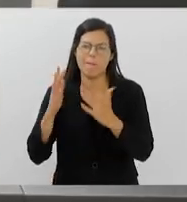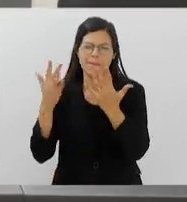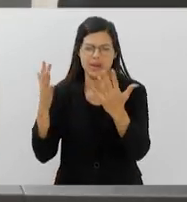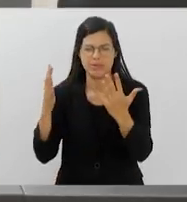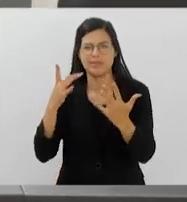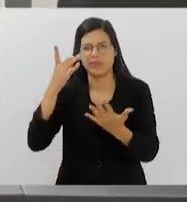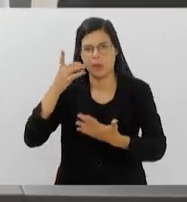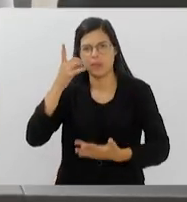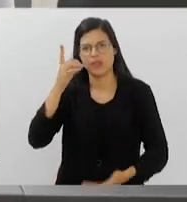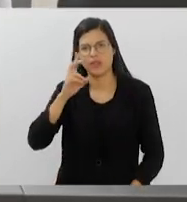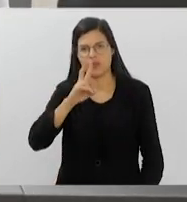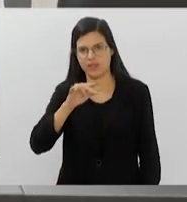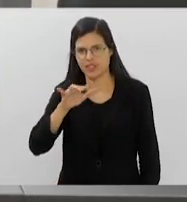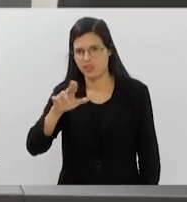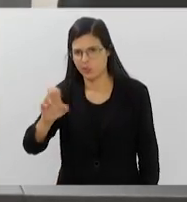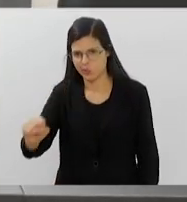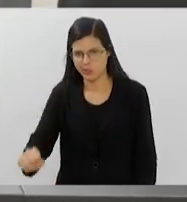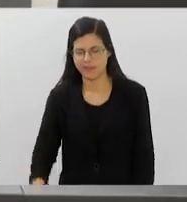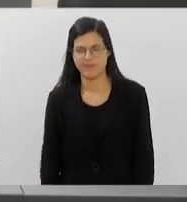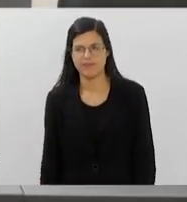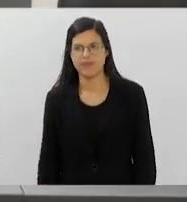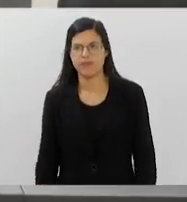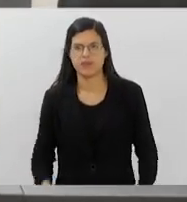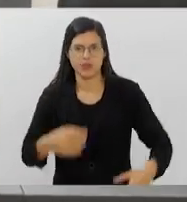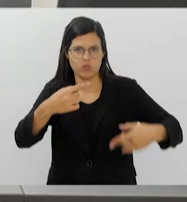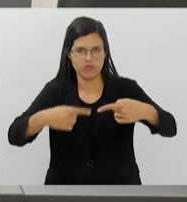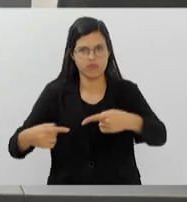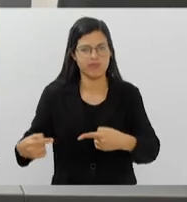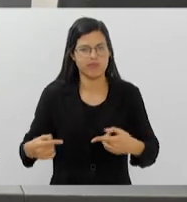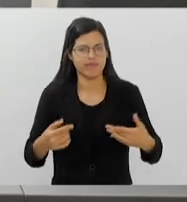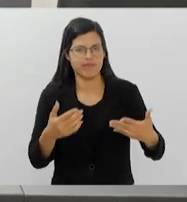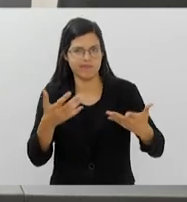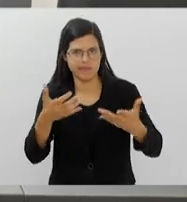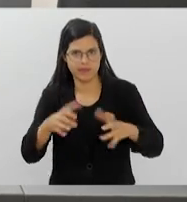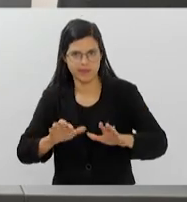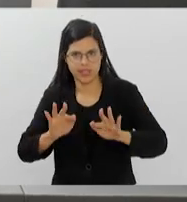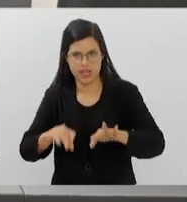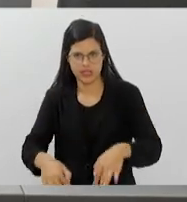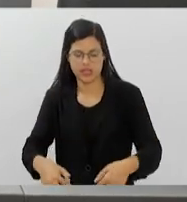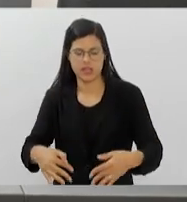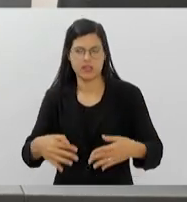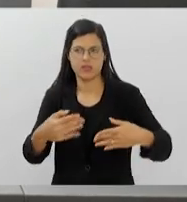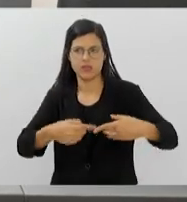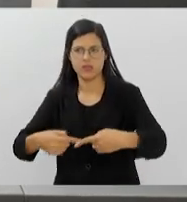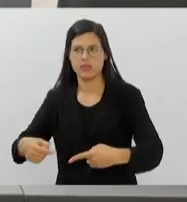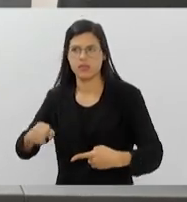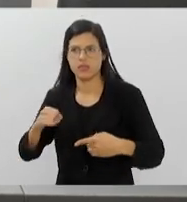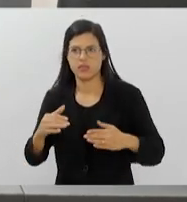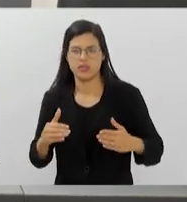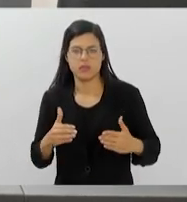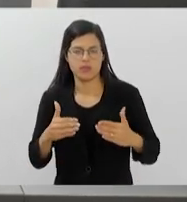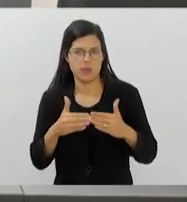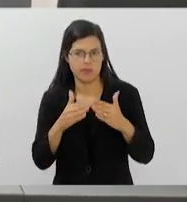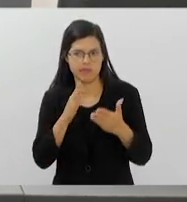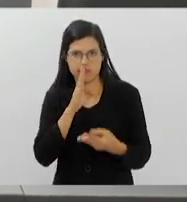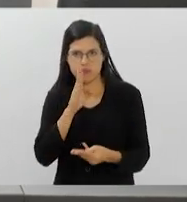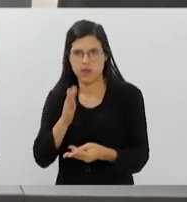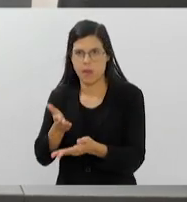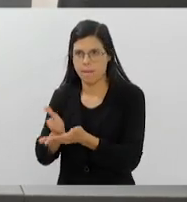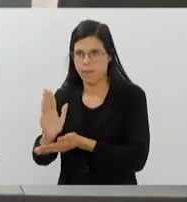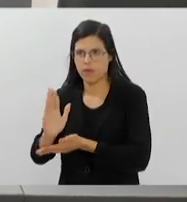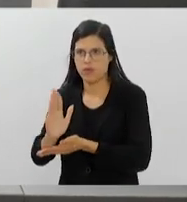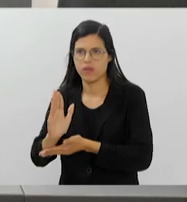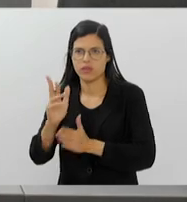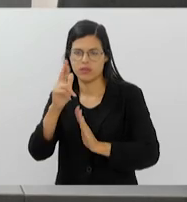Cozzolino, tá? Então, não havendo quem queira discutir, encerrada a discussão, Senhores que aprovam, permaneçam como estão, aprovados